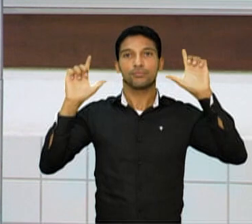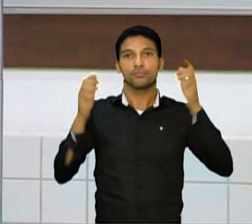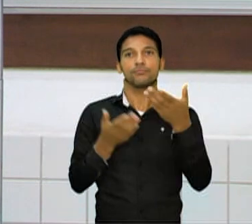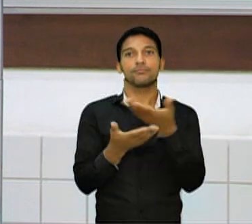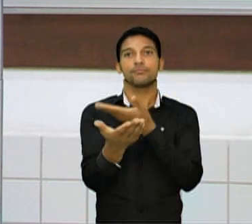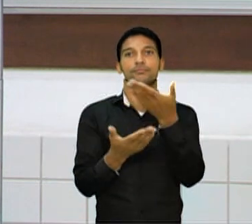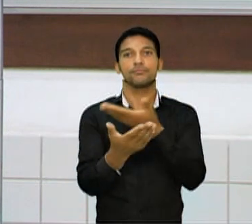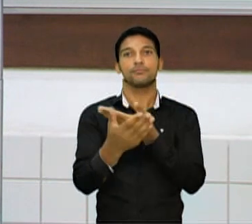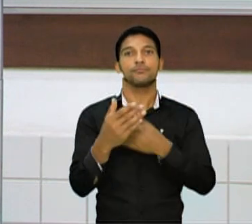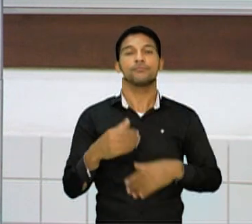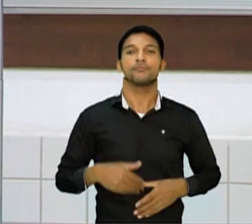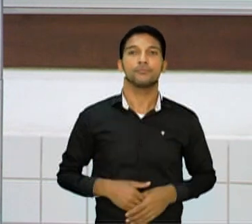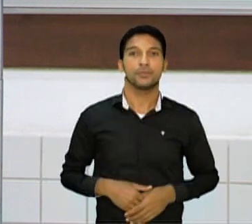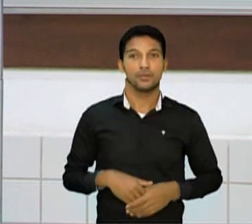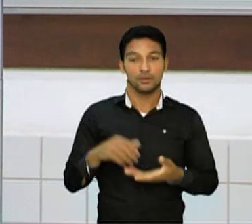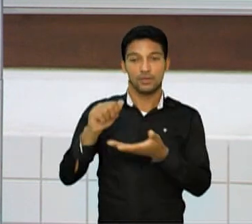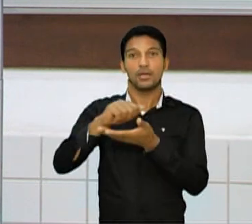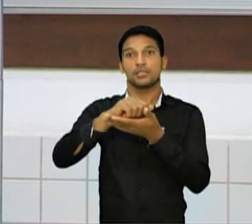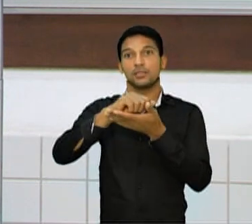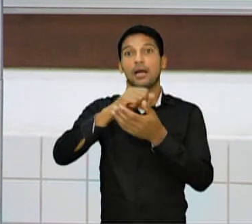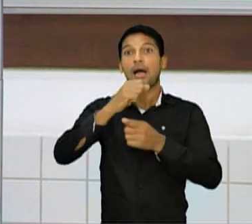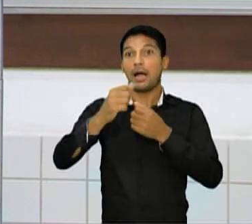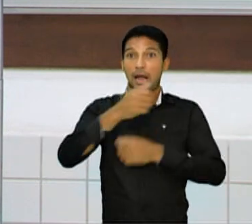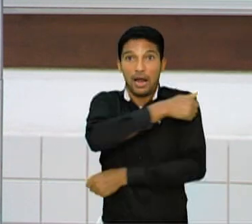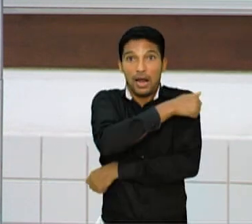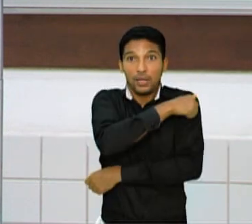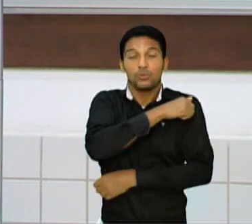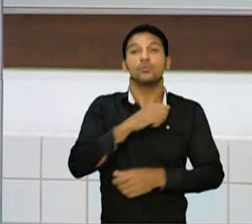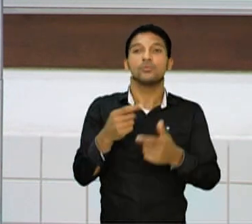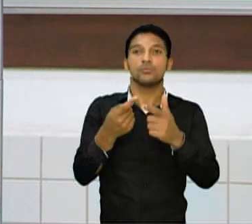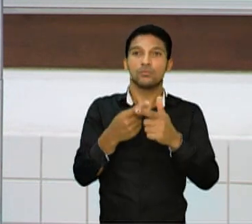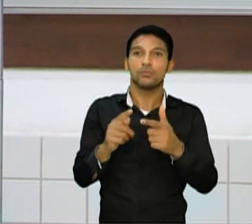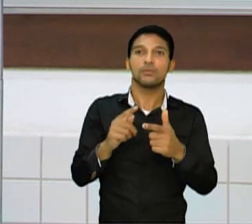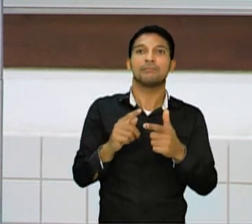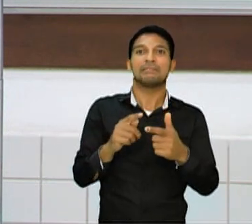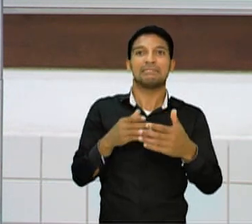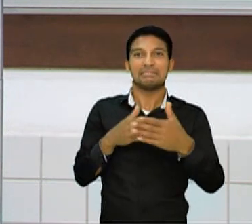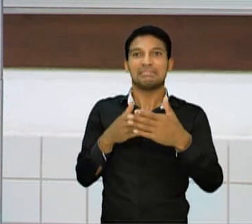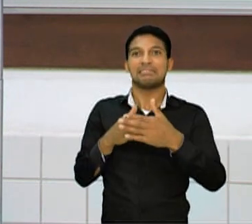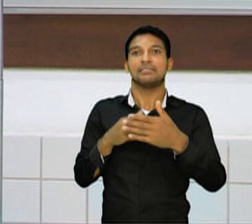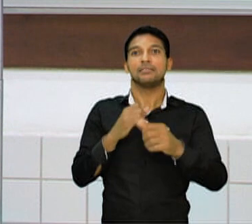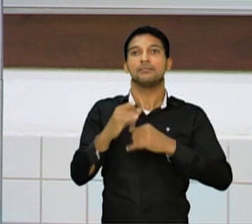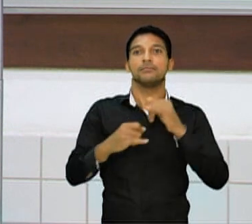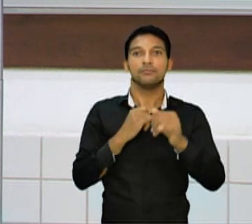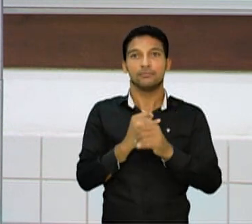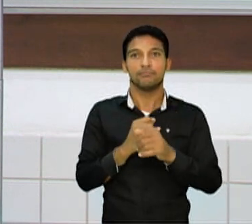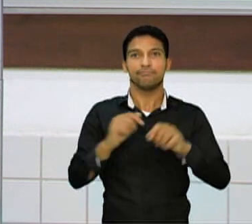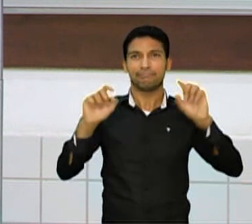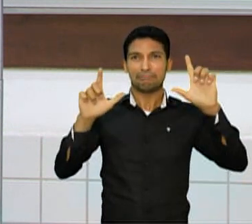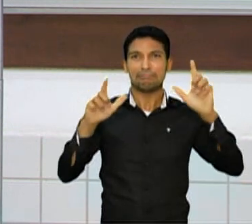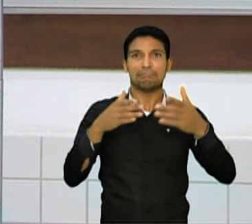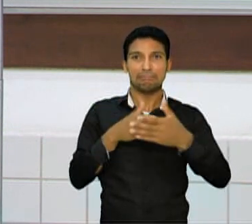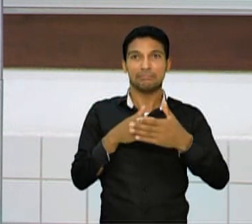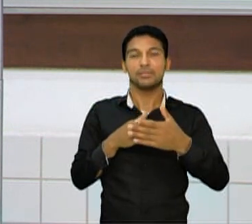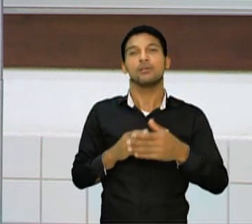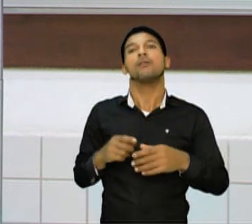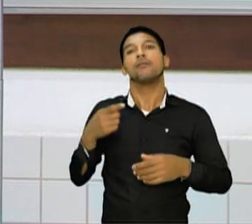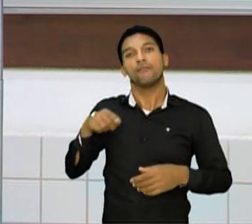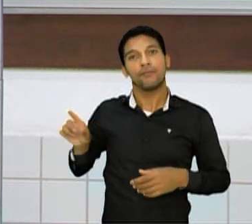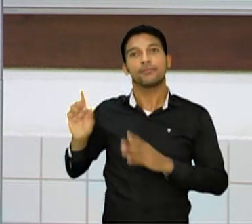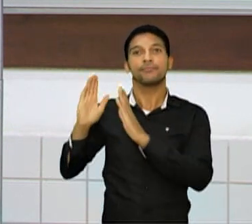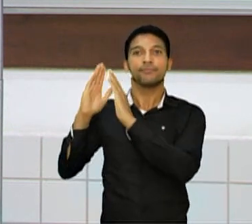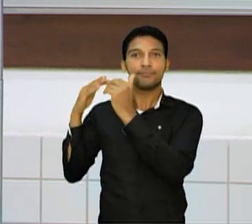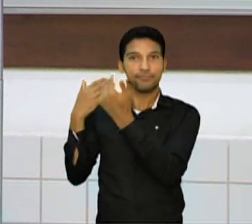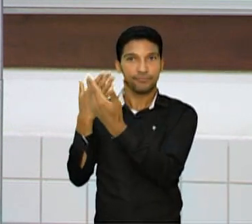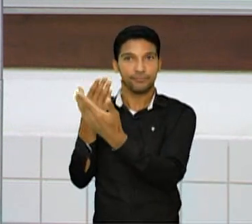ajudar. E aquelas atividades e alunos que estão com problemas para acessar as atividades no Classroom, entre em contato com sua escola. Ela